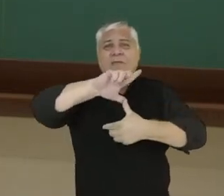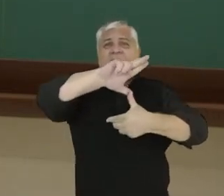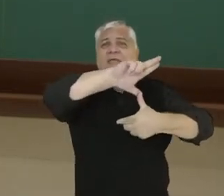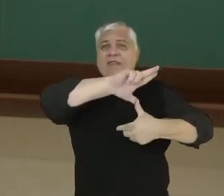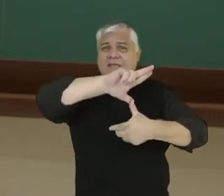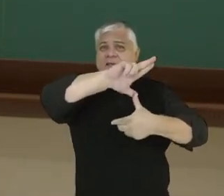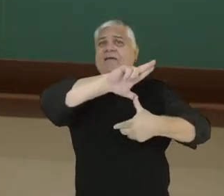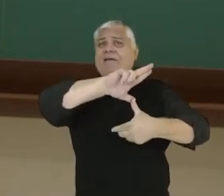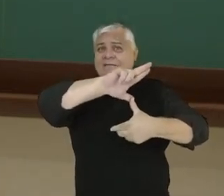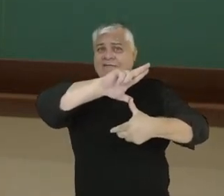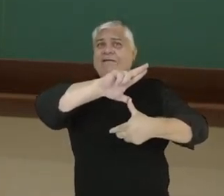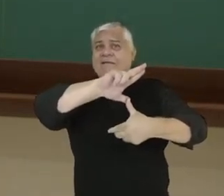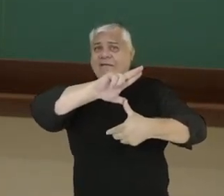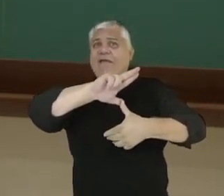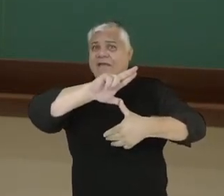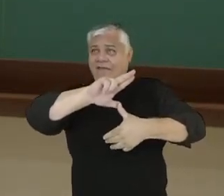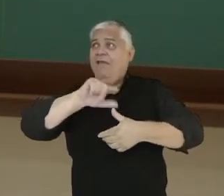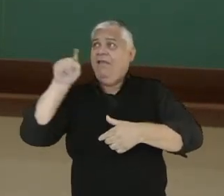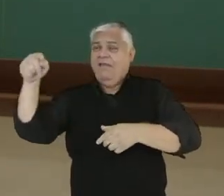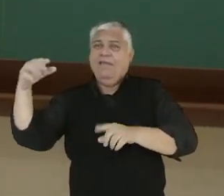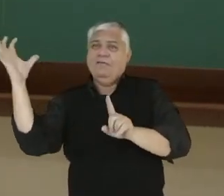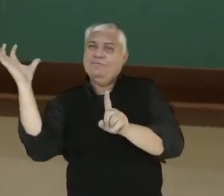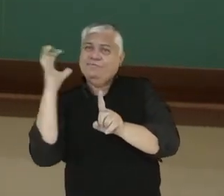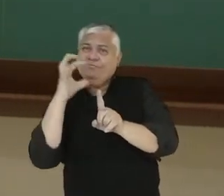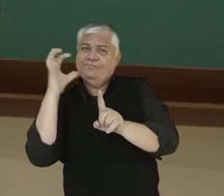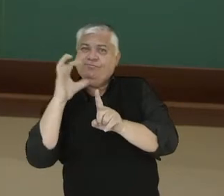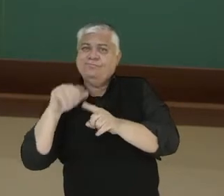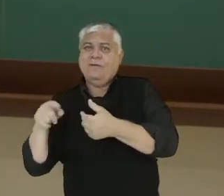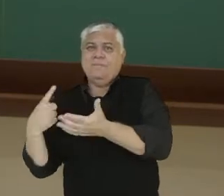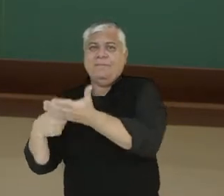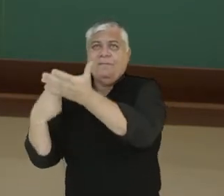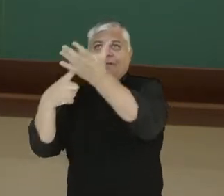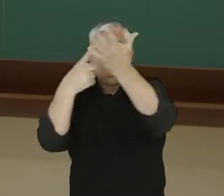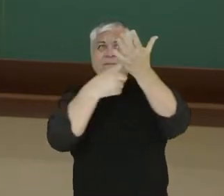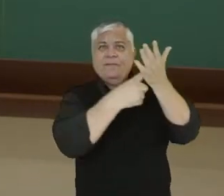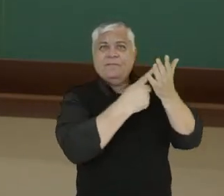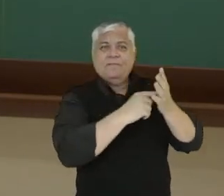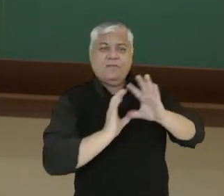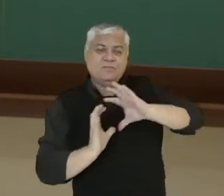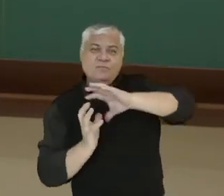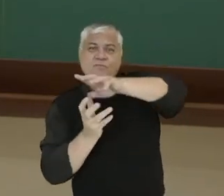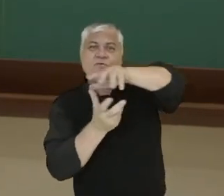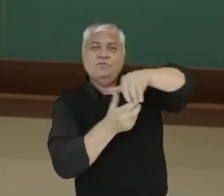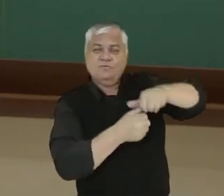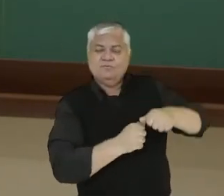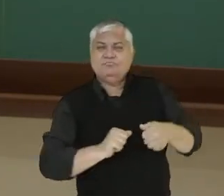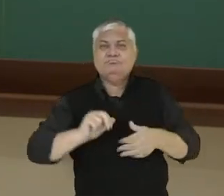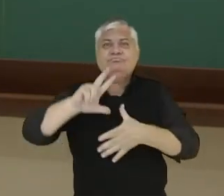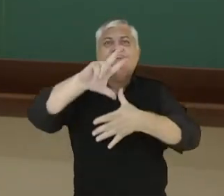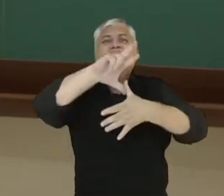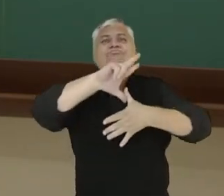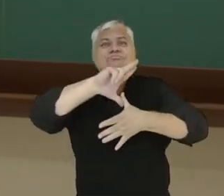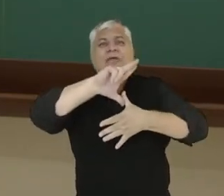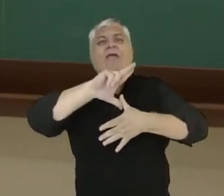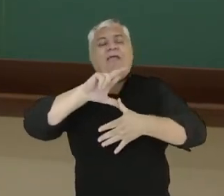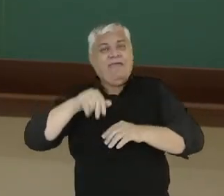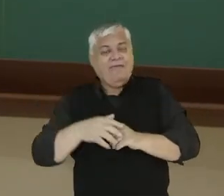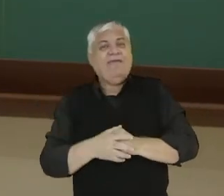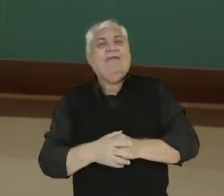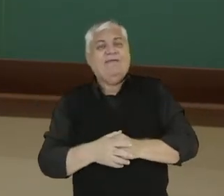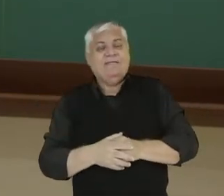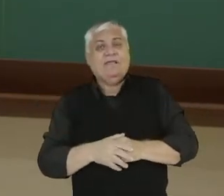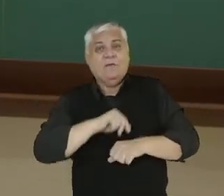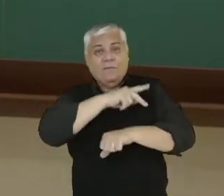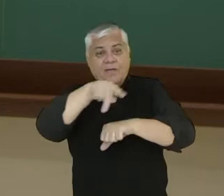Então ela tem relações com países de todo o mundo, principalmente os chamados emergentes, né? Aqueles que